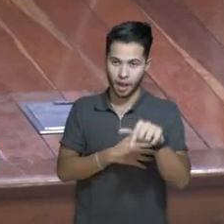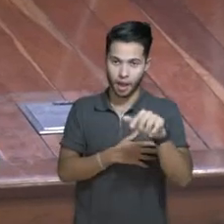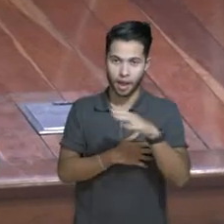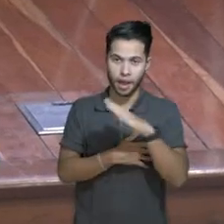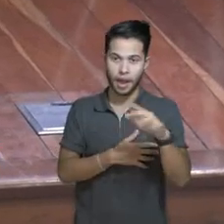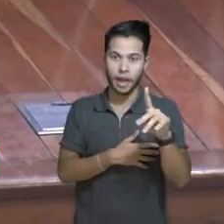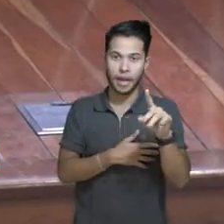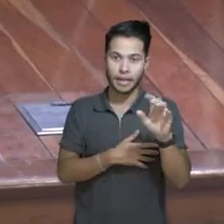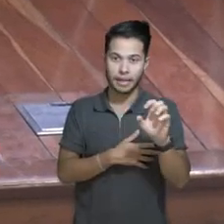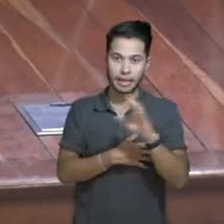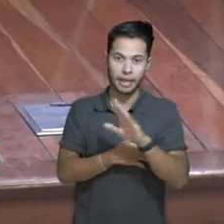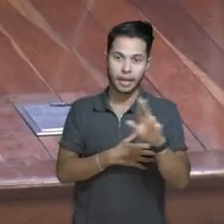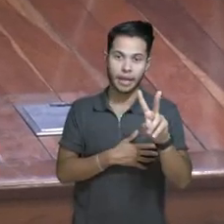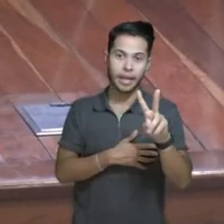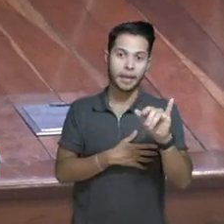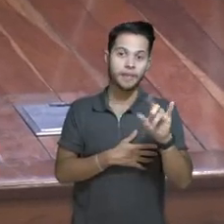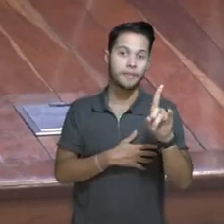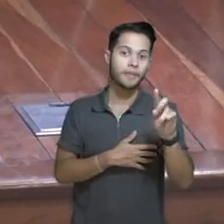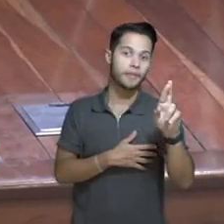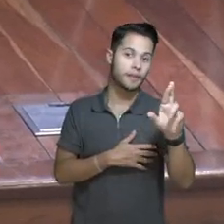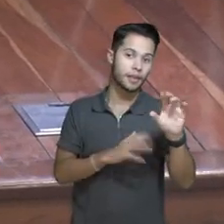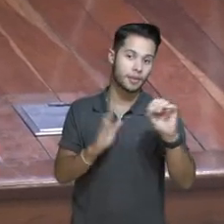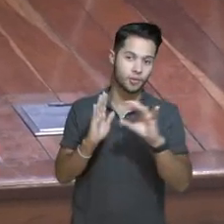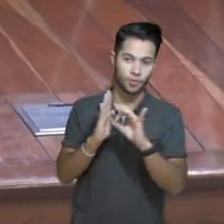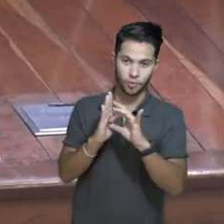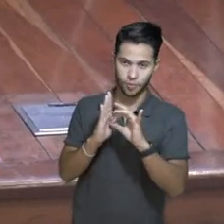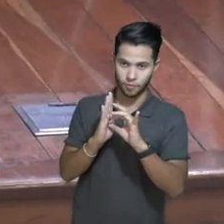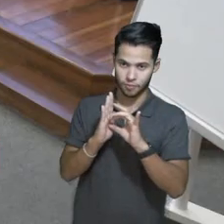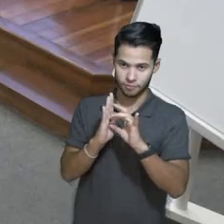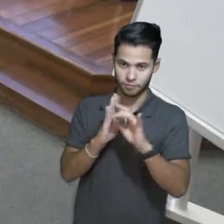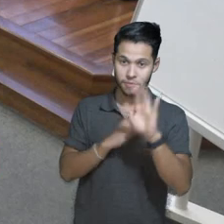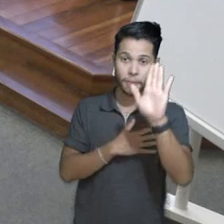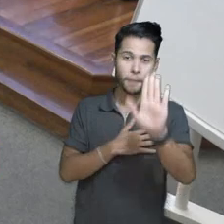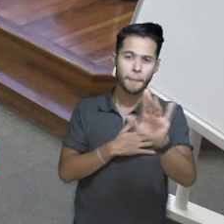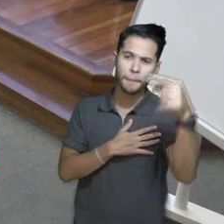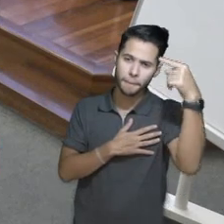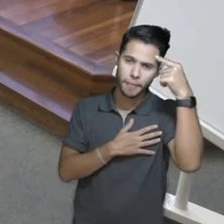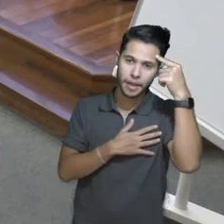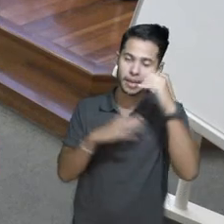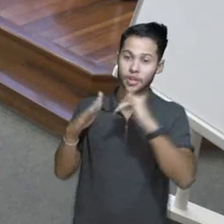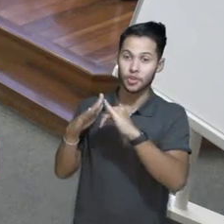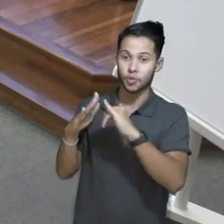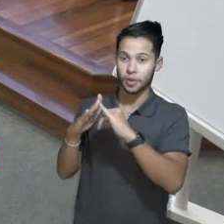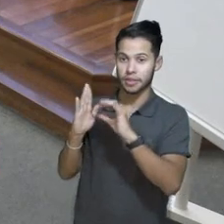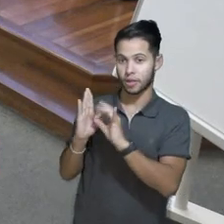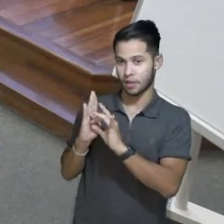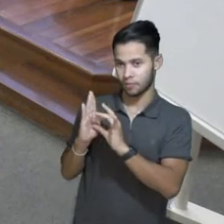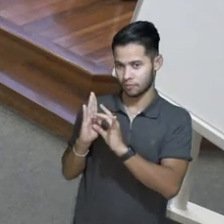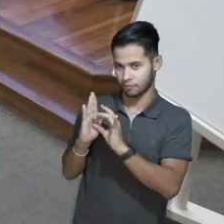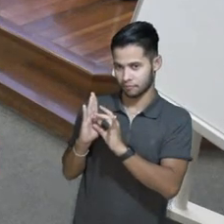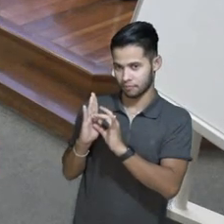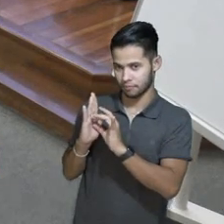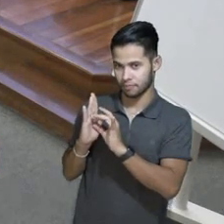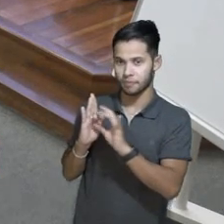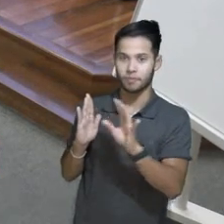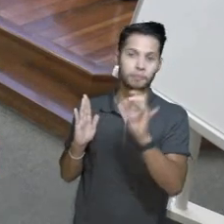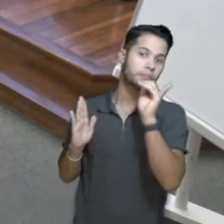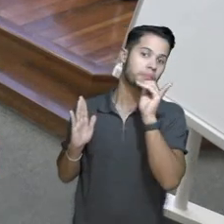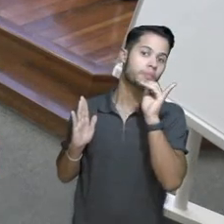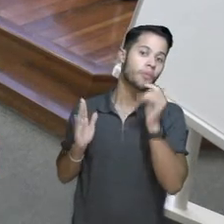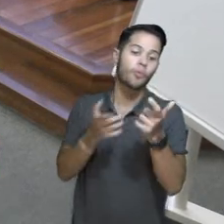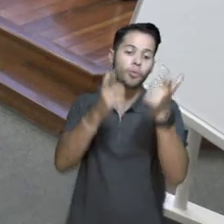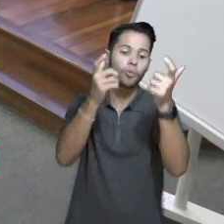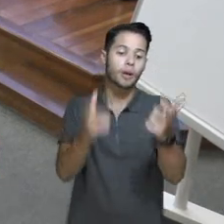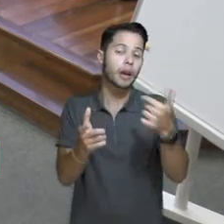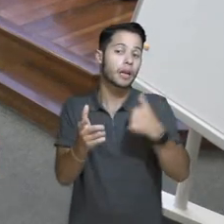pensar instituições de vidro né pode passar e instituições de vidro aonde que não me permite ir